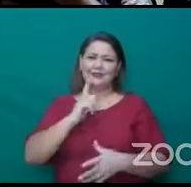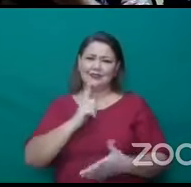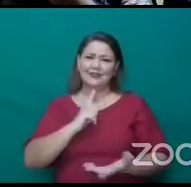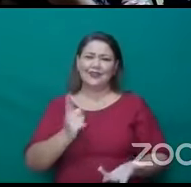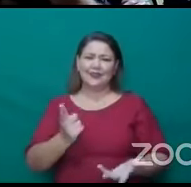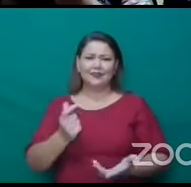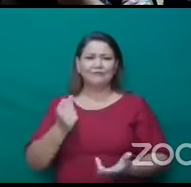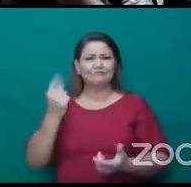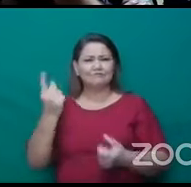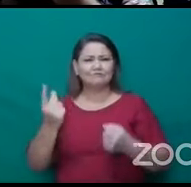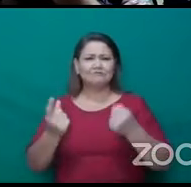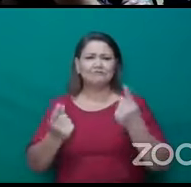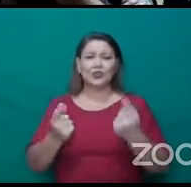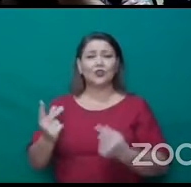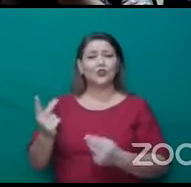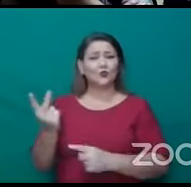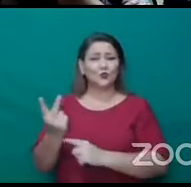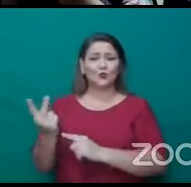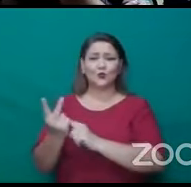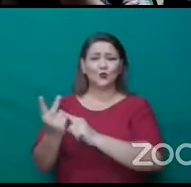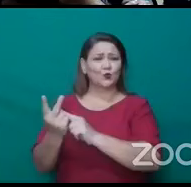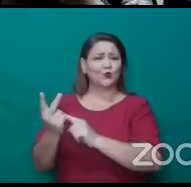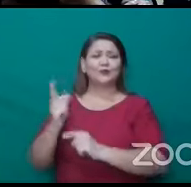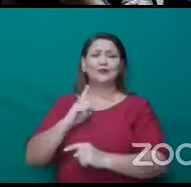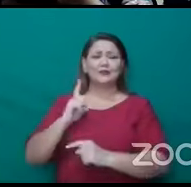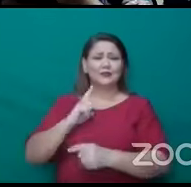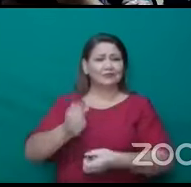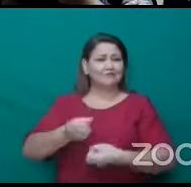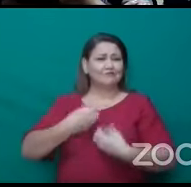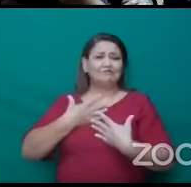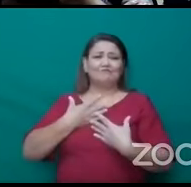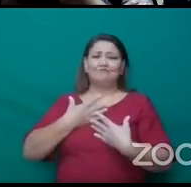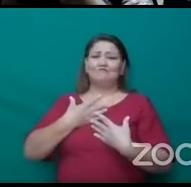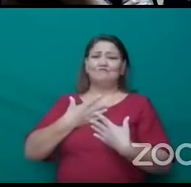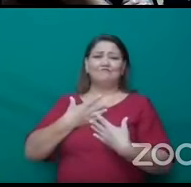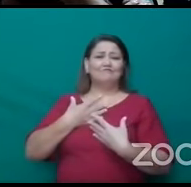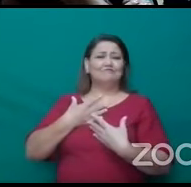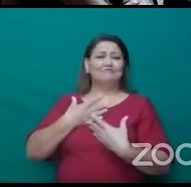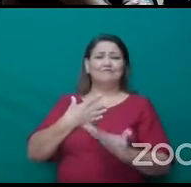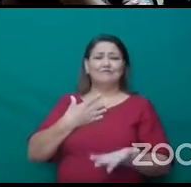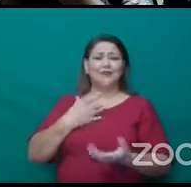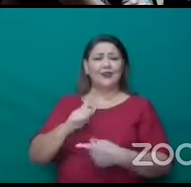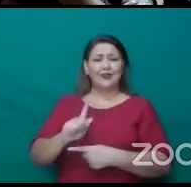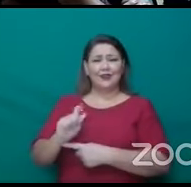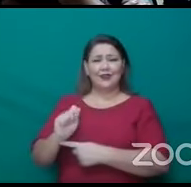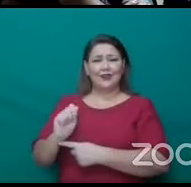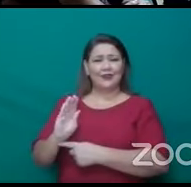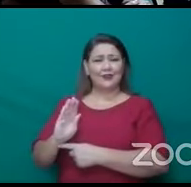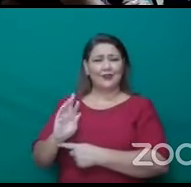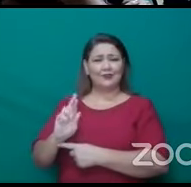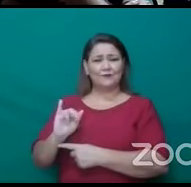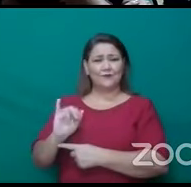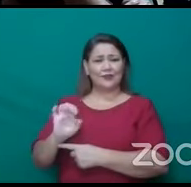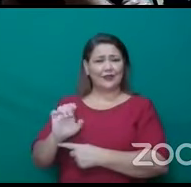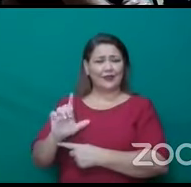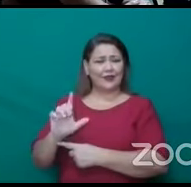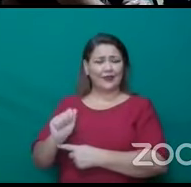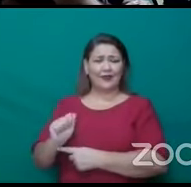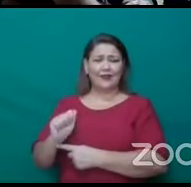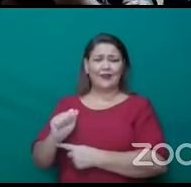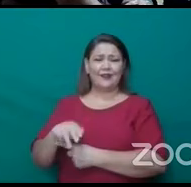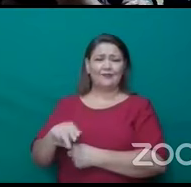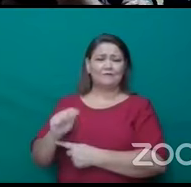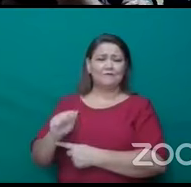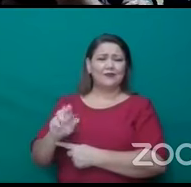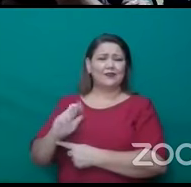elas, as duas, assim, são minhas grandes inspirações, assim. A Gabriela Amaral, eu sou fascinada com ela, por Animal Cordial, assim.